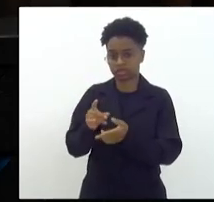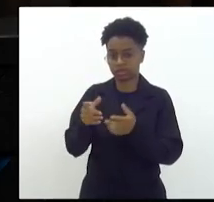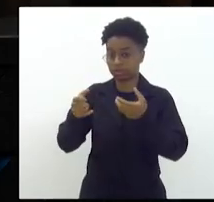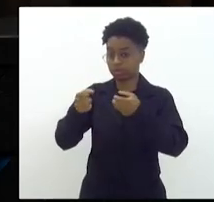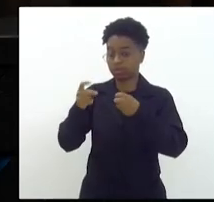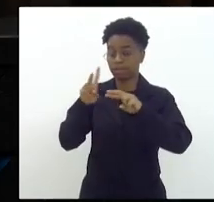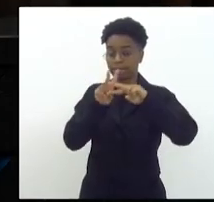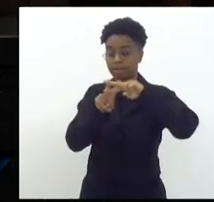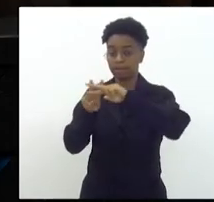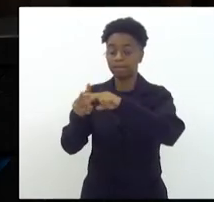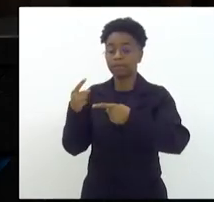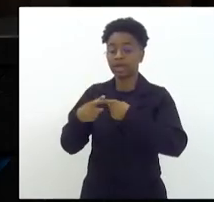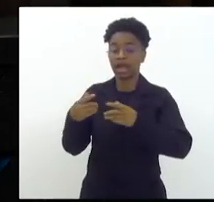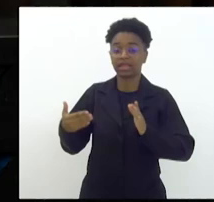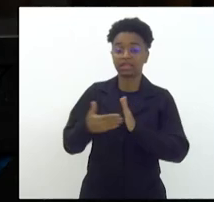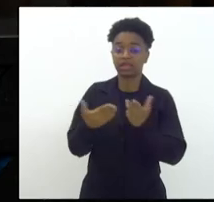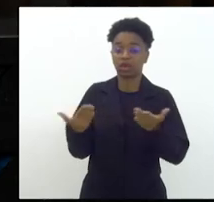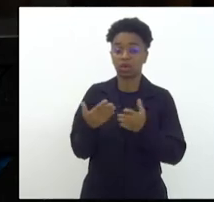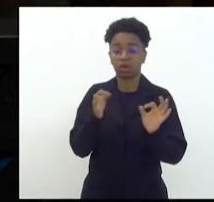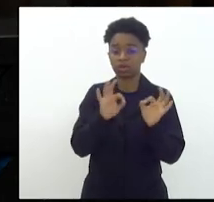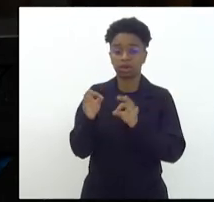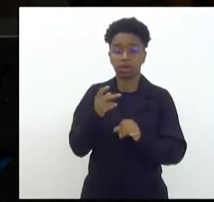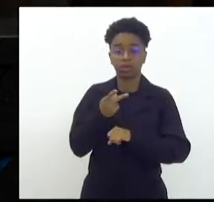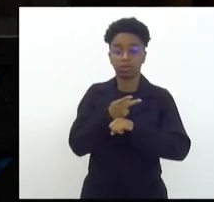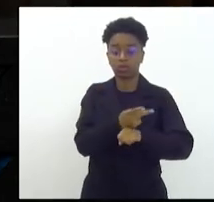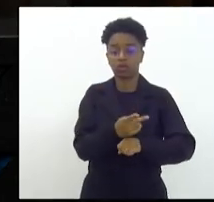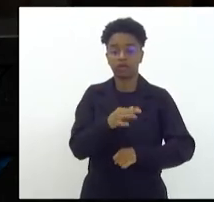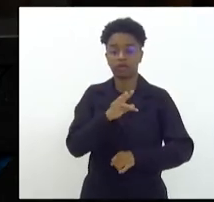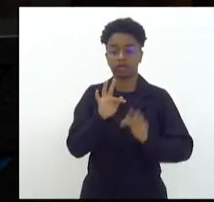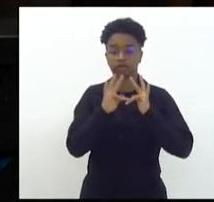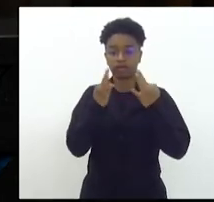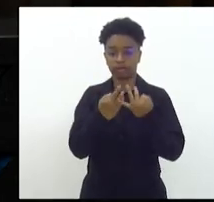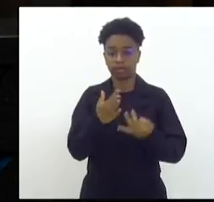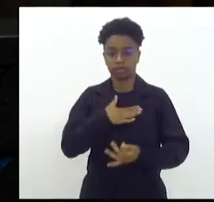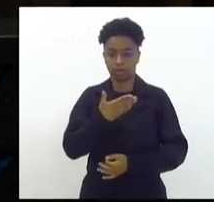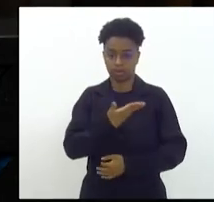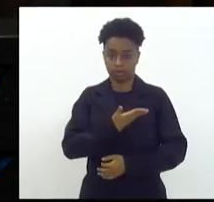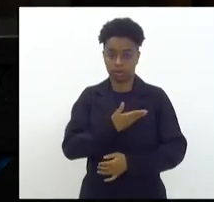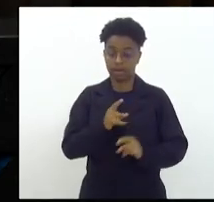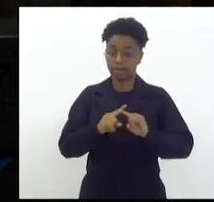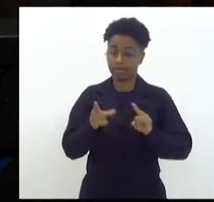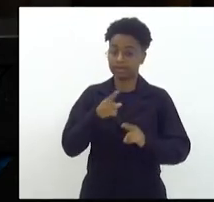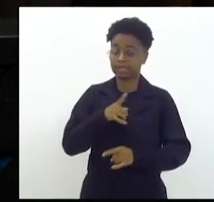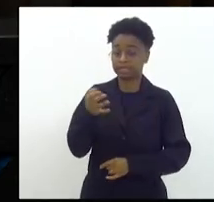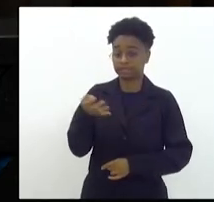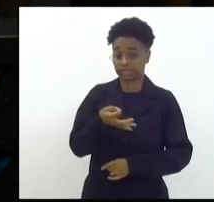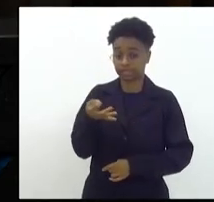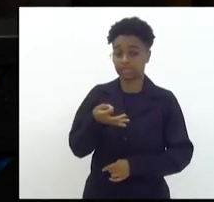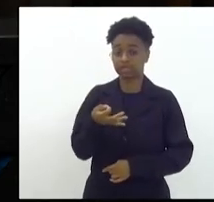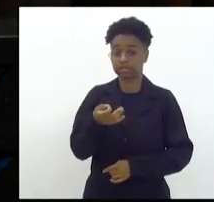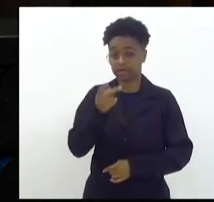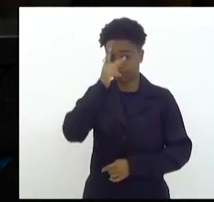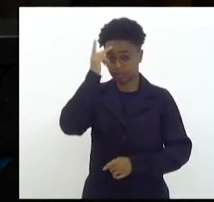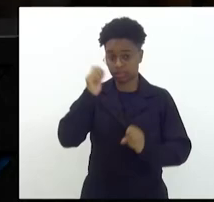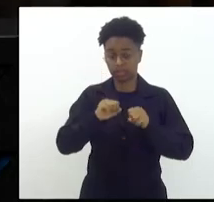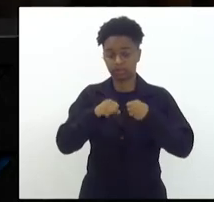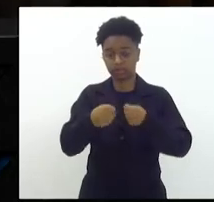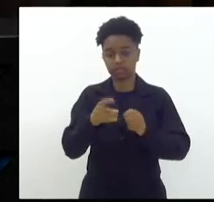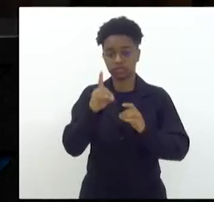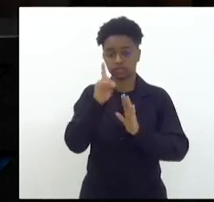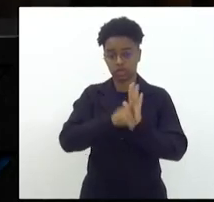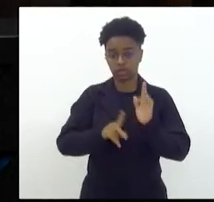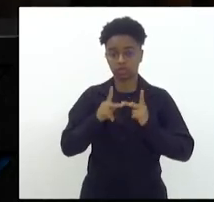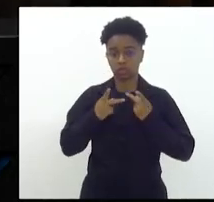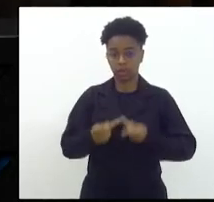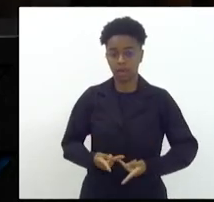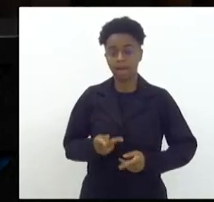dos Direitos Humanos foi procurar a família do Tiago ninguém mas eu tenho certeza que as pessoas do Direitos Humanos vai